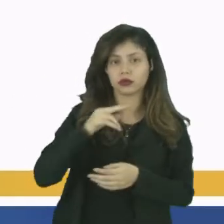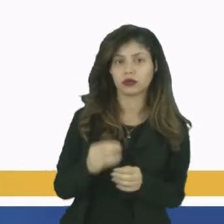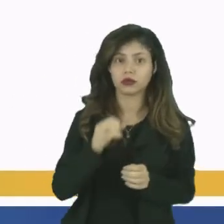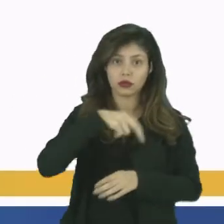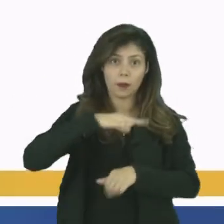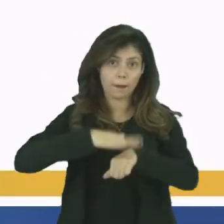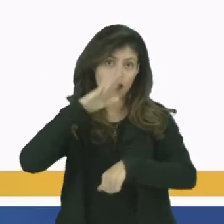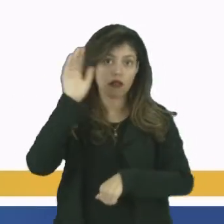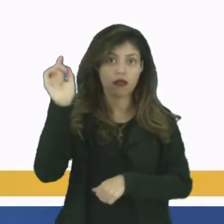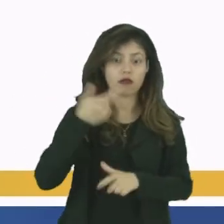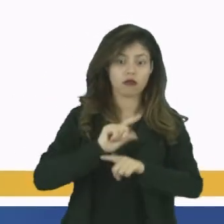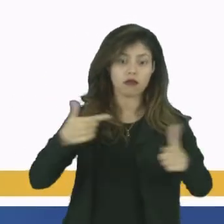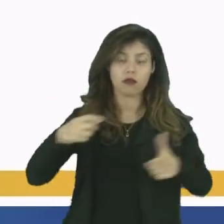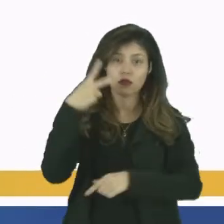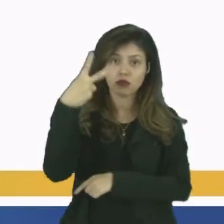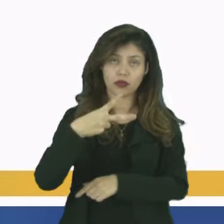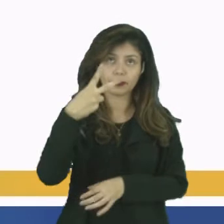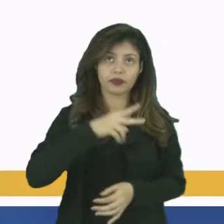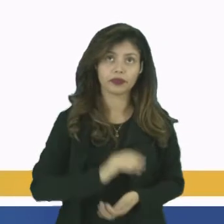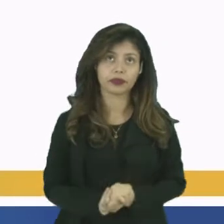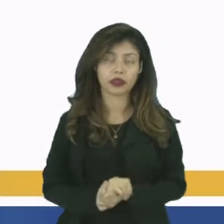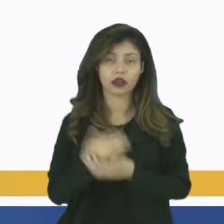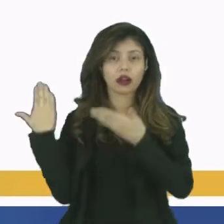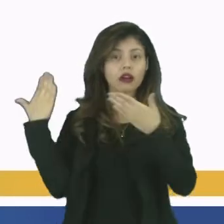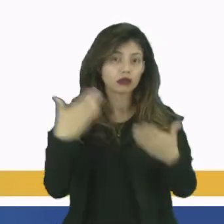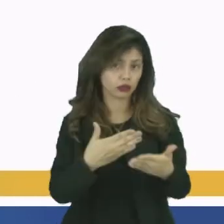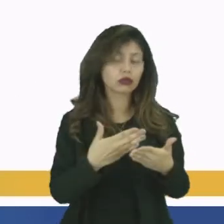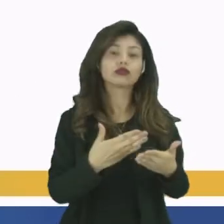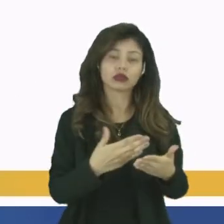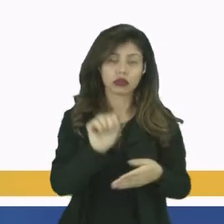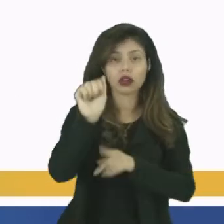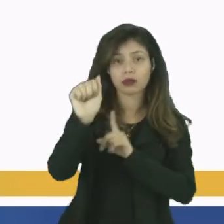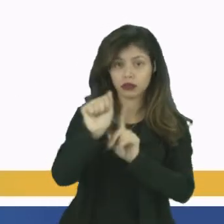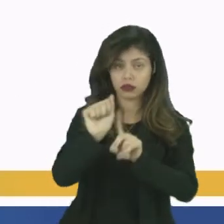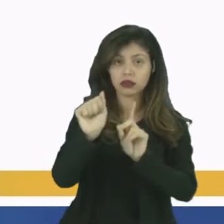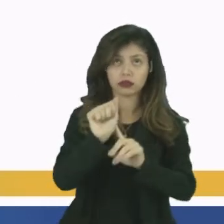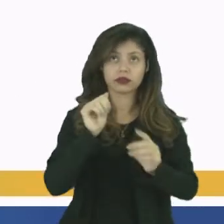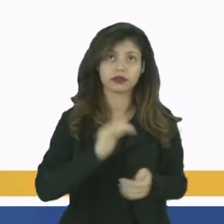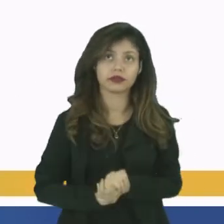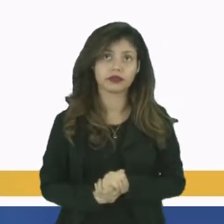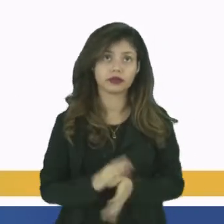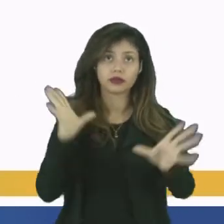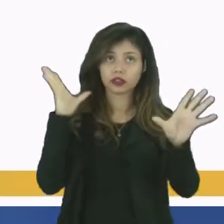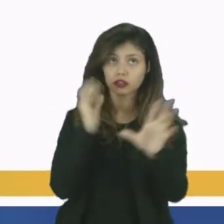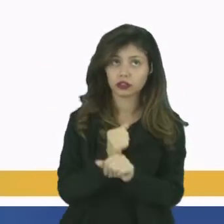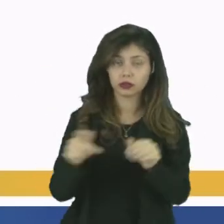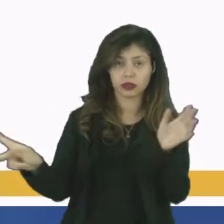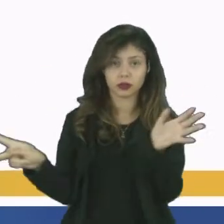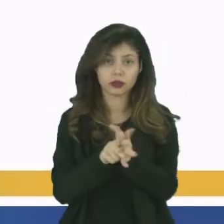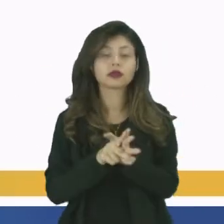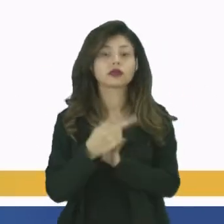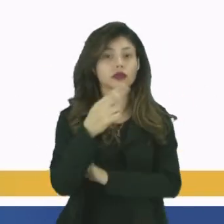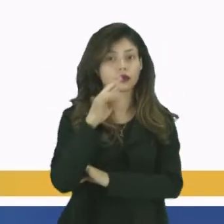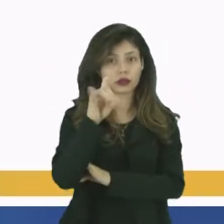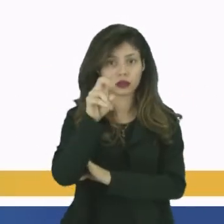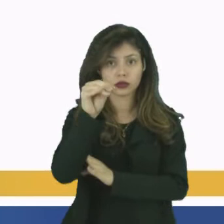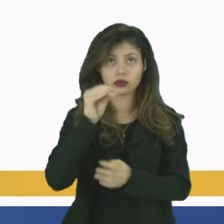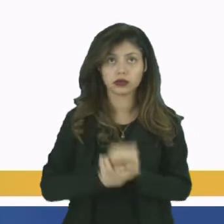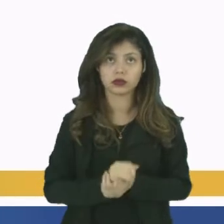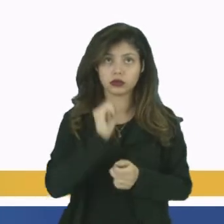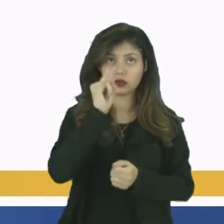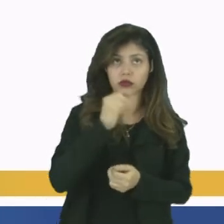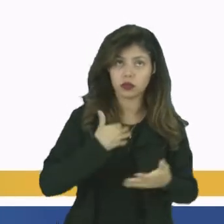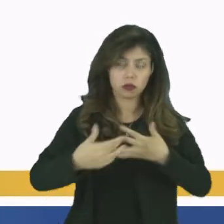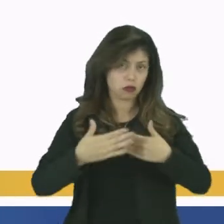que 2, o determinante da matriz A é a soma dos produtos dos elementos de uma